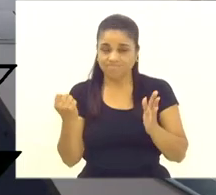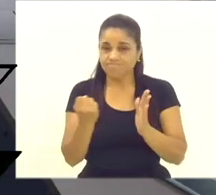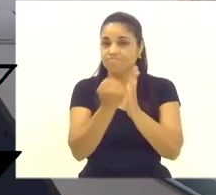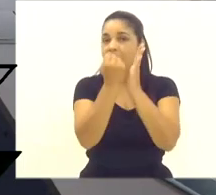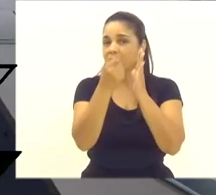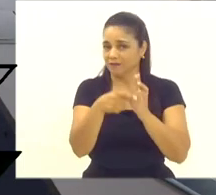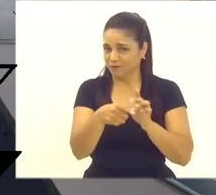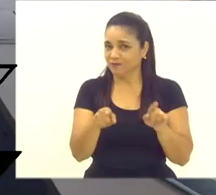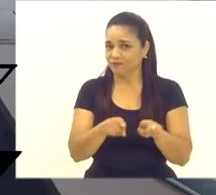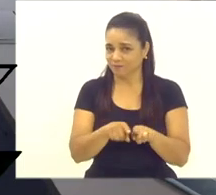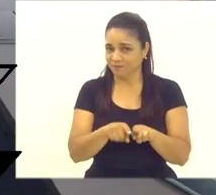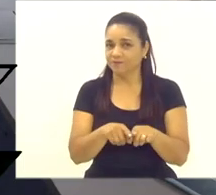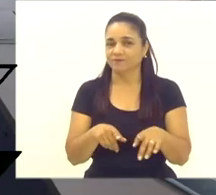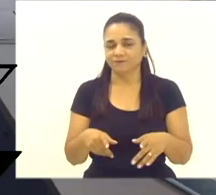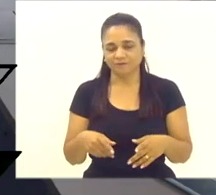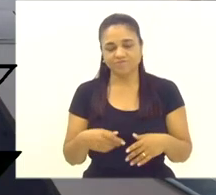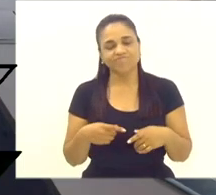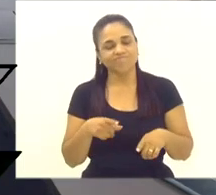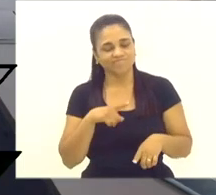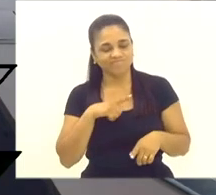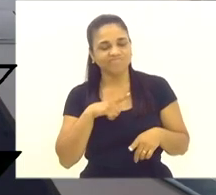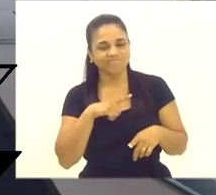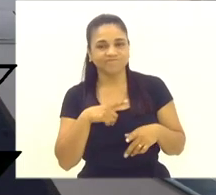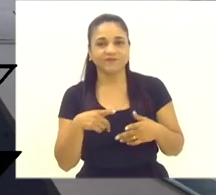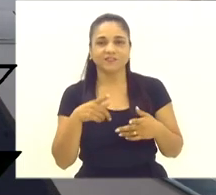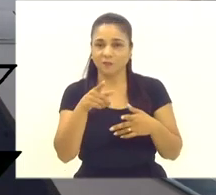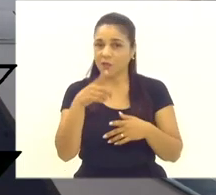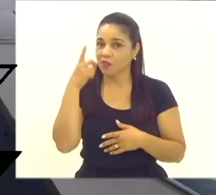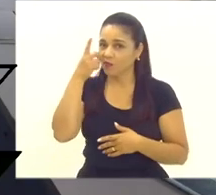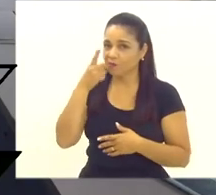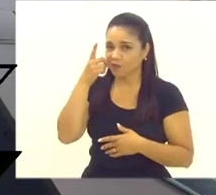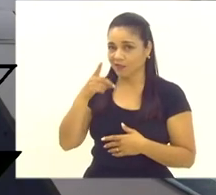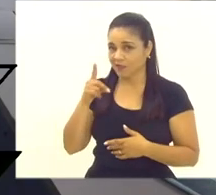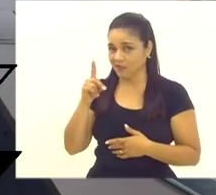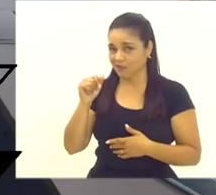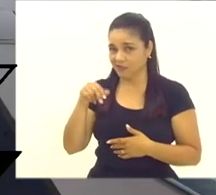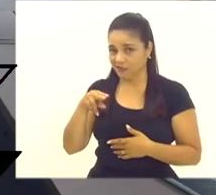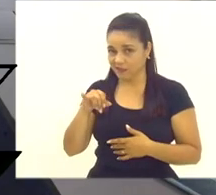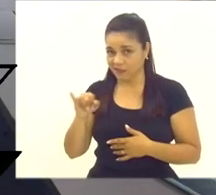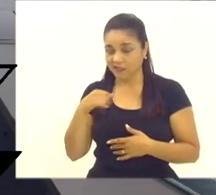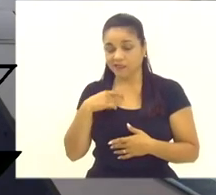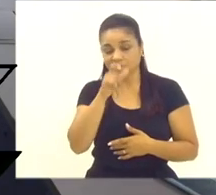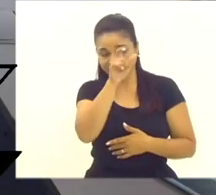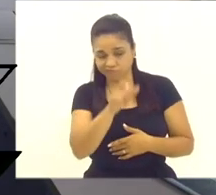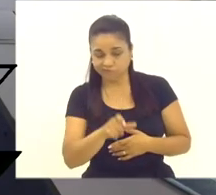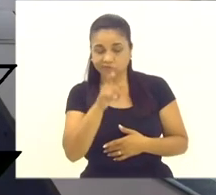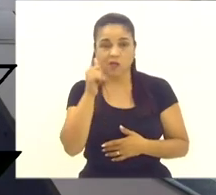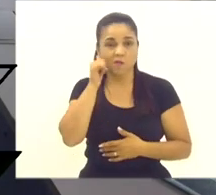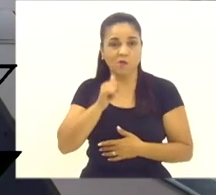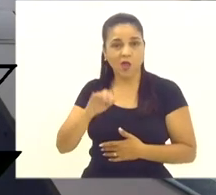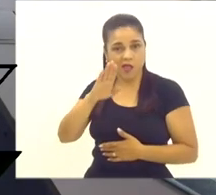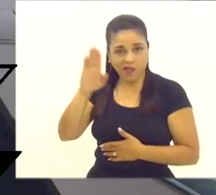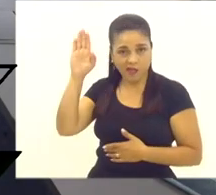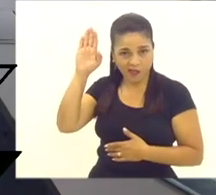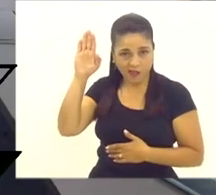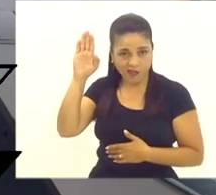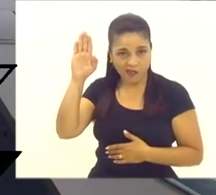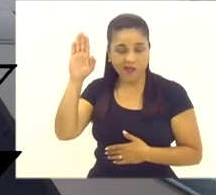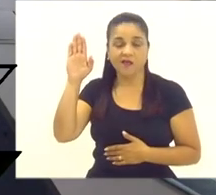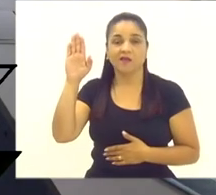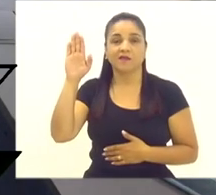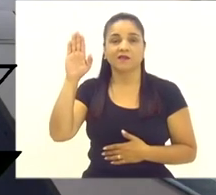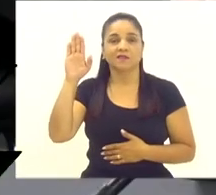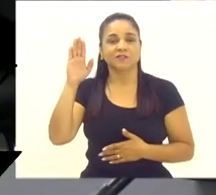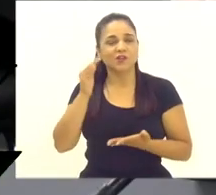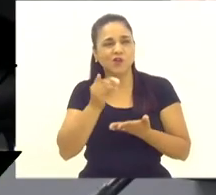eu acho que sim eu acho que tem isso né que a deputada Dani colocou a candidata era uma mulher né a gente tava vivendo o início ali